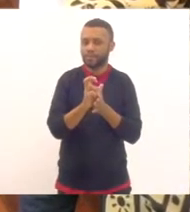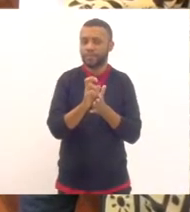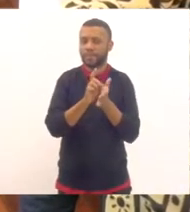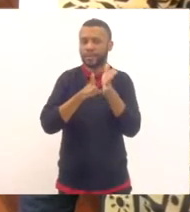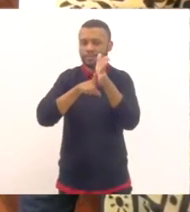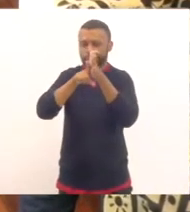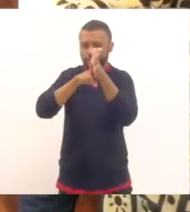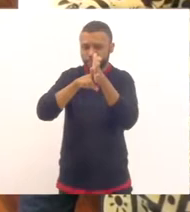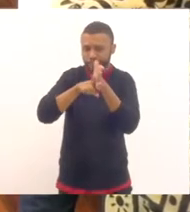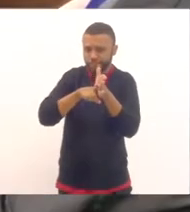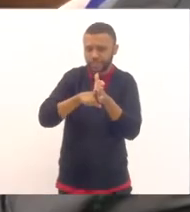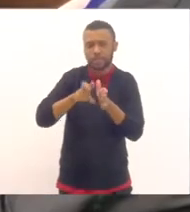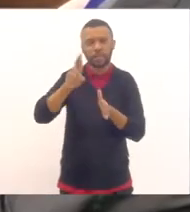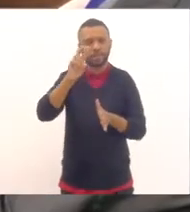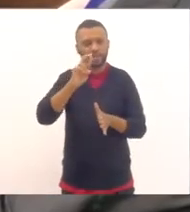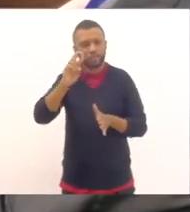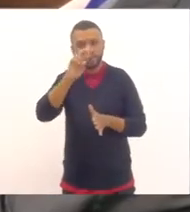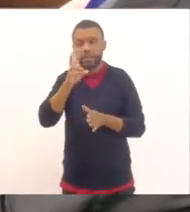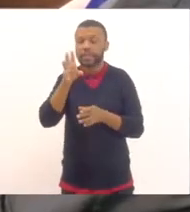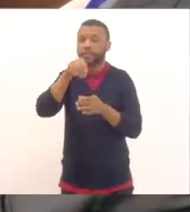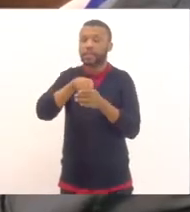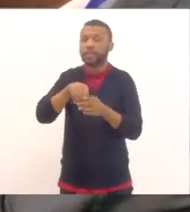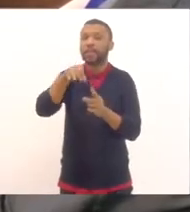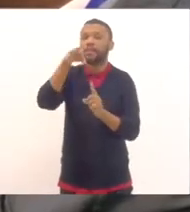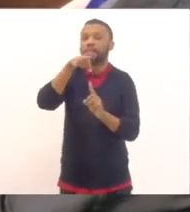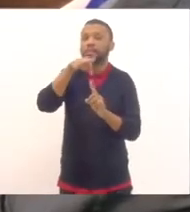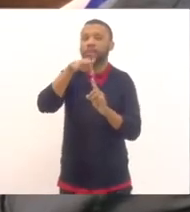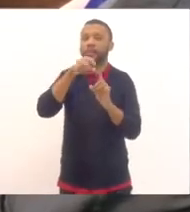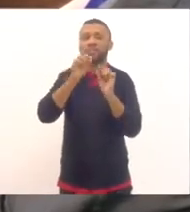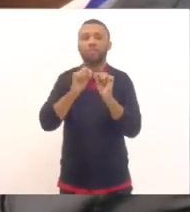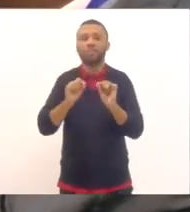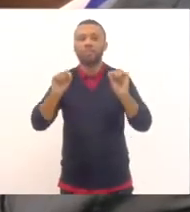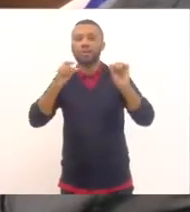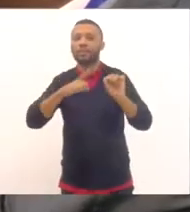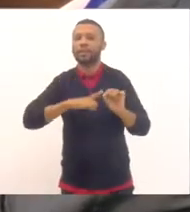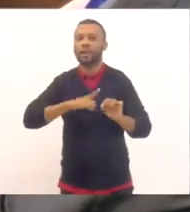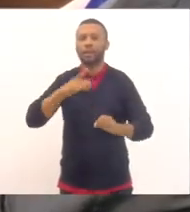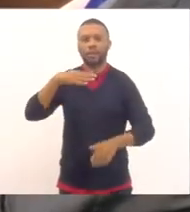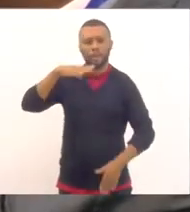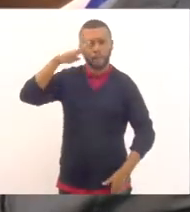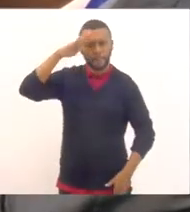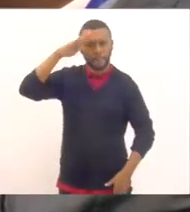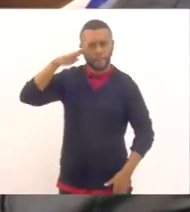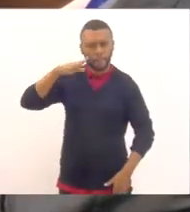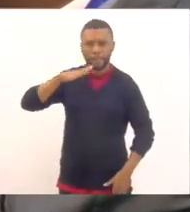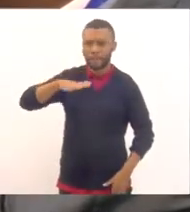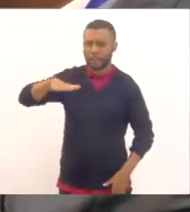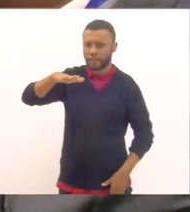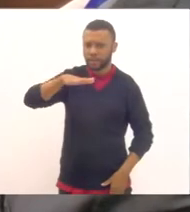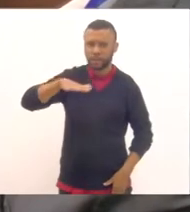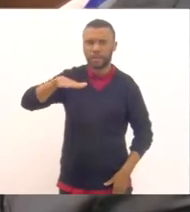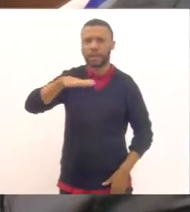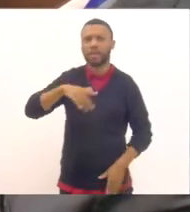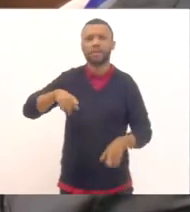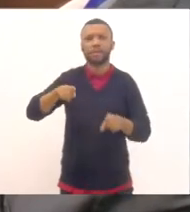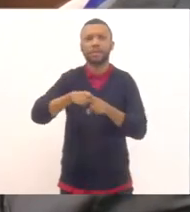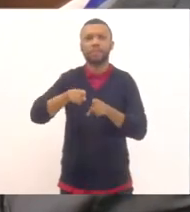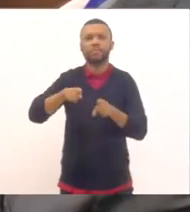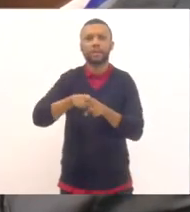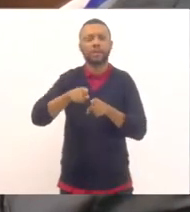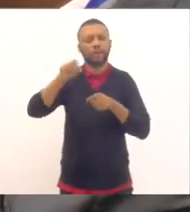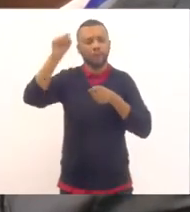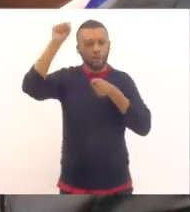Patrulhamento nas estações muitas vezes com auxílio da batalhão da água e do Comando de Operações Especiais